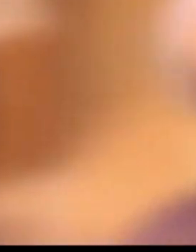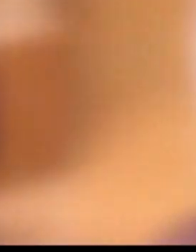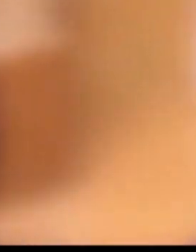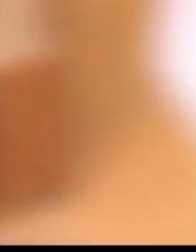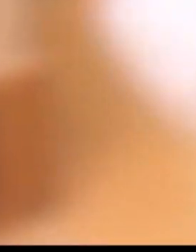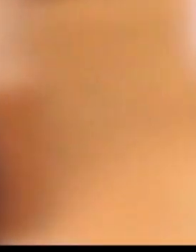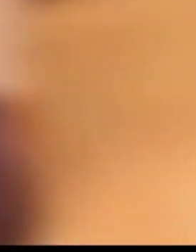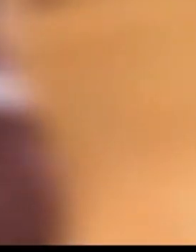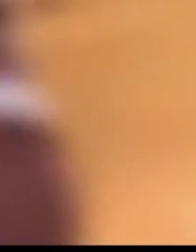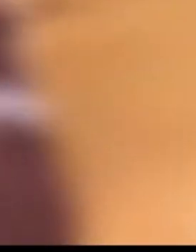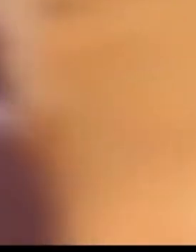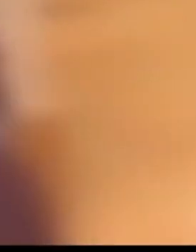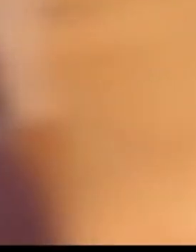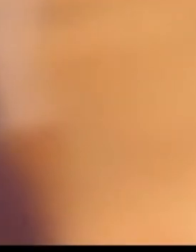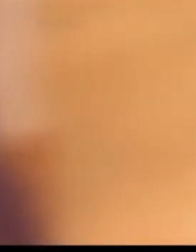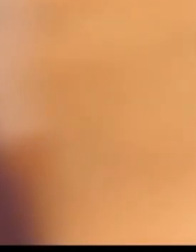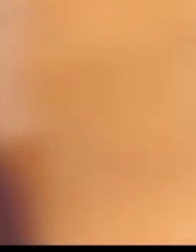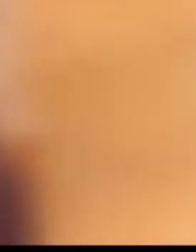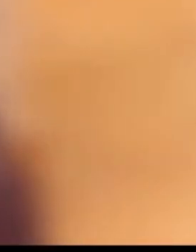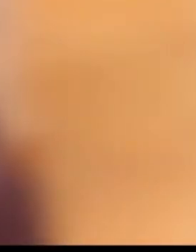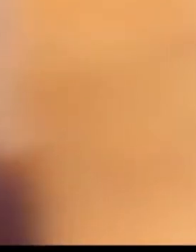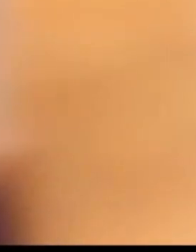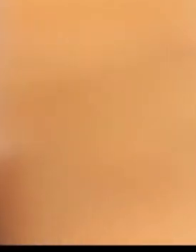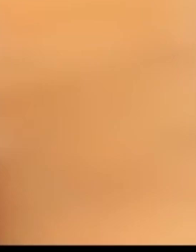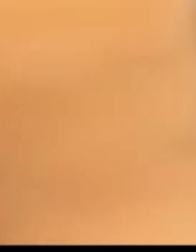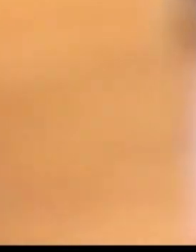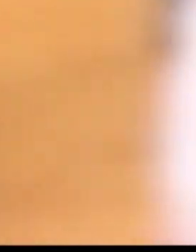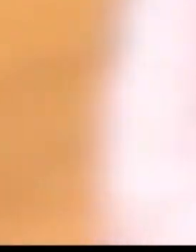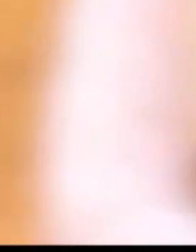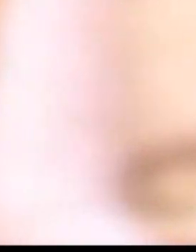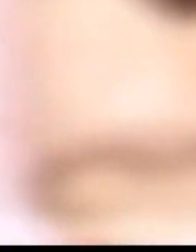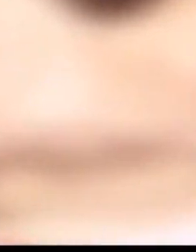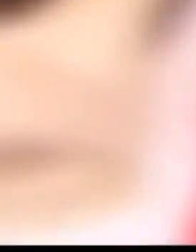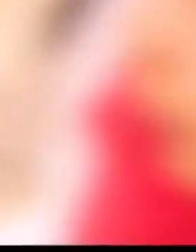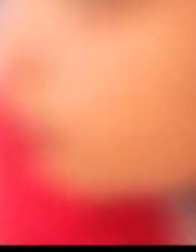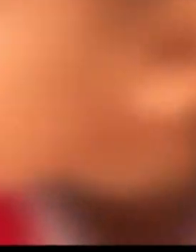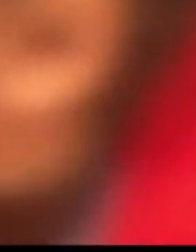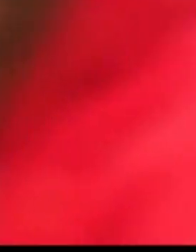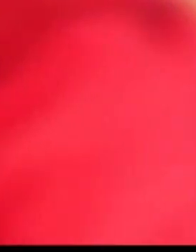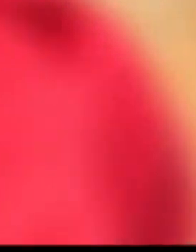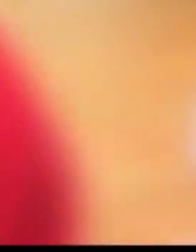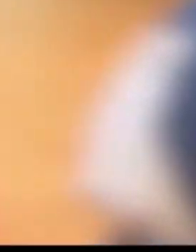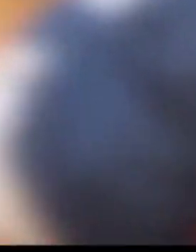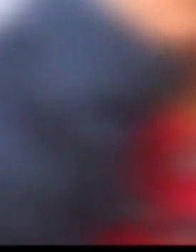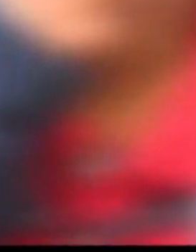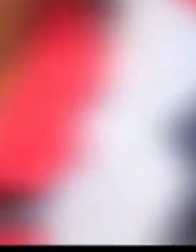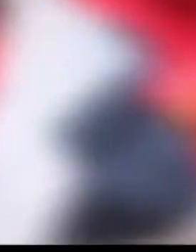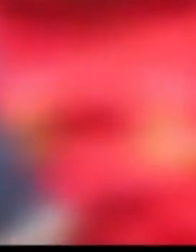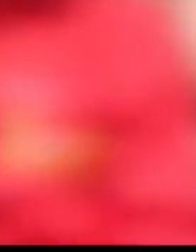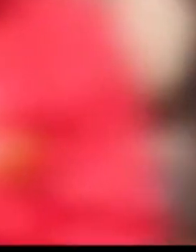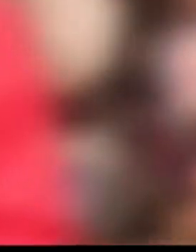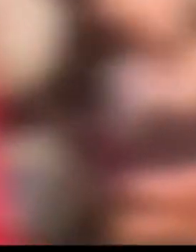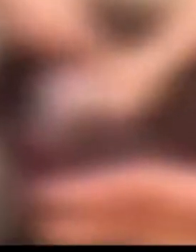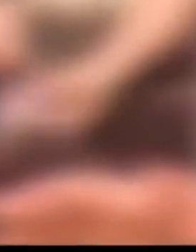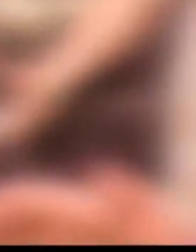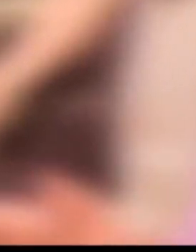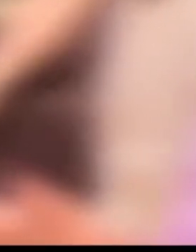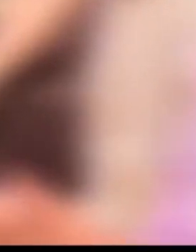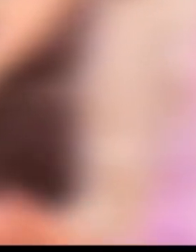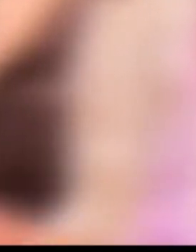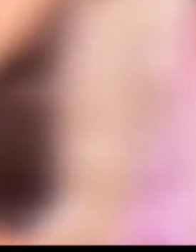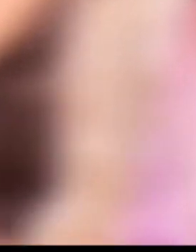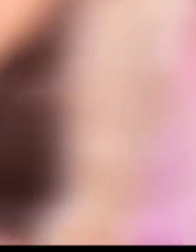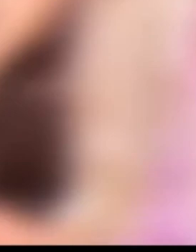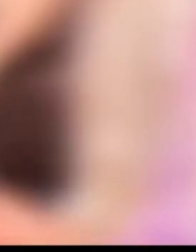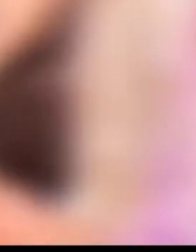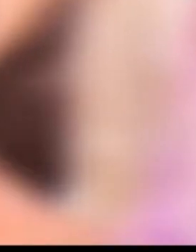Secretaria Nacional de Direitos Humanos do Governo Federal. Estudos mostram que esse número apresentado está bem abaixo da realidade, pois na maioria